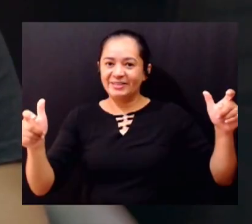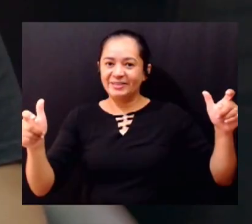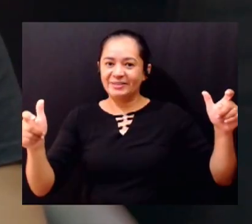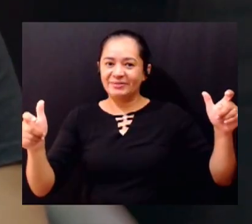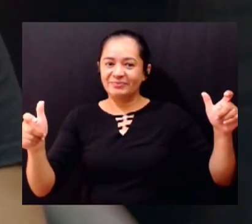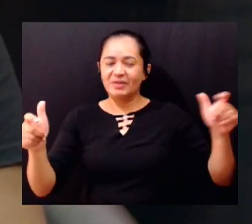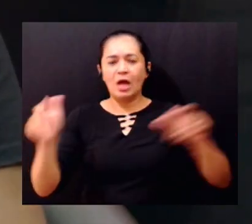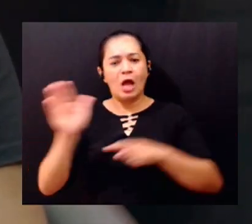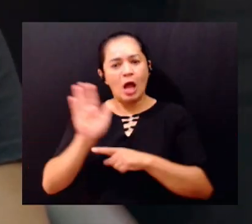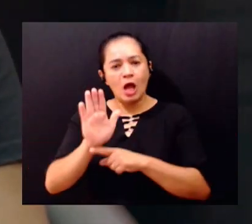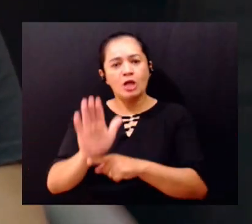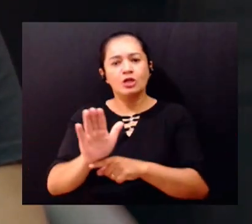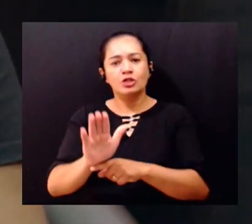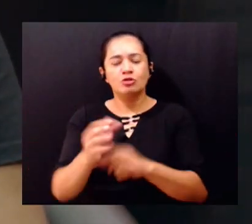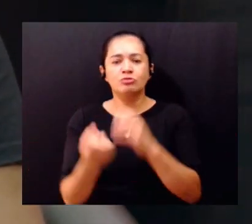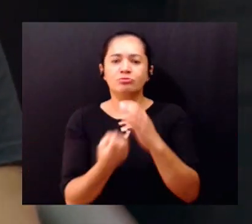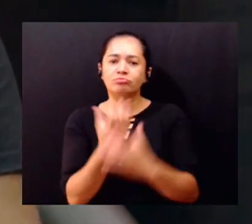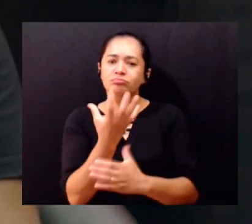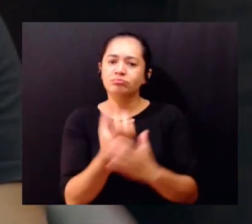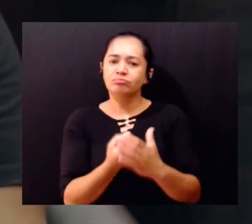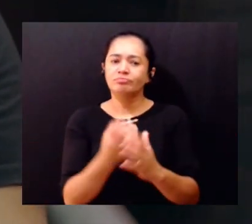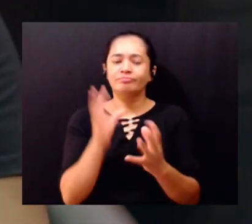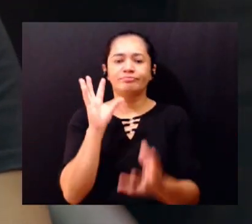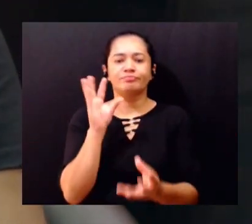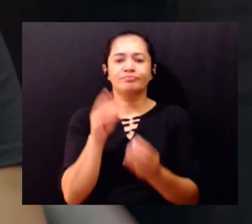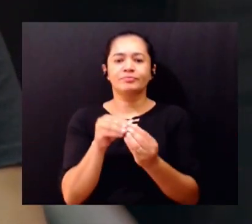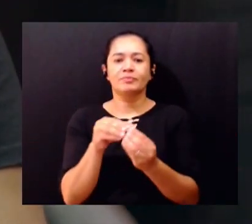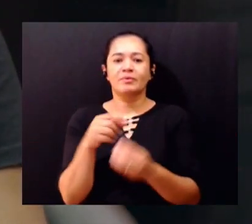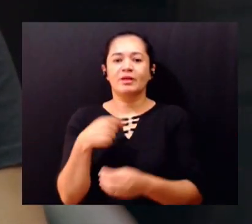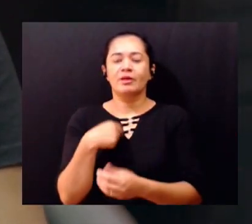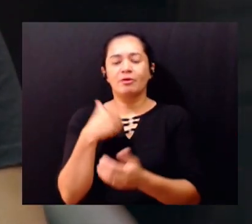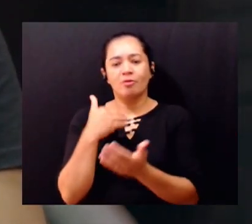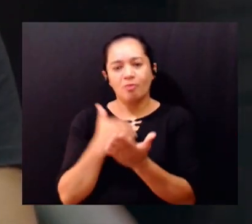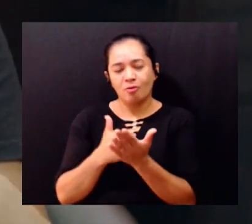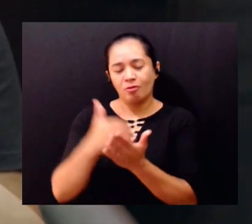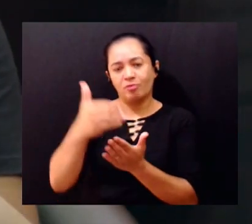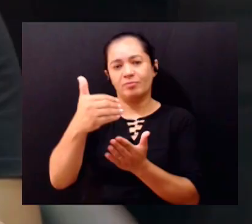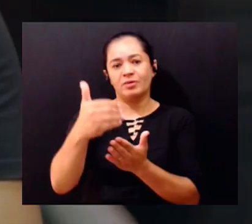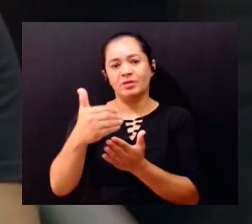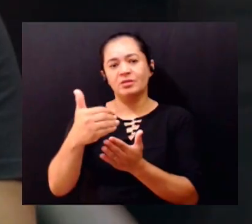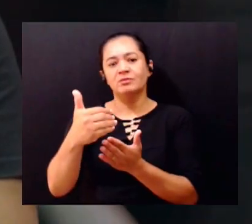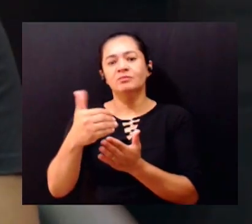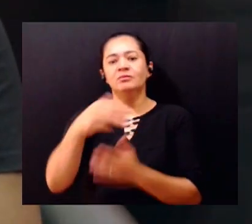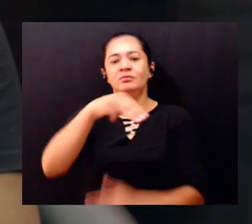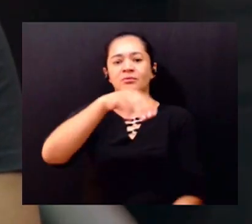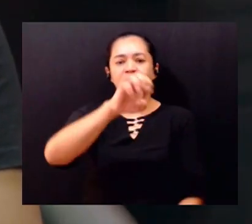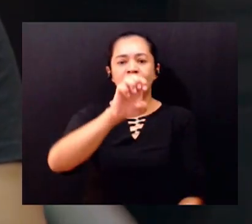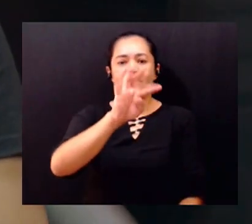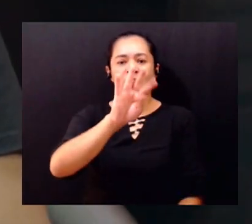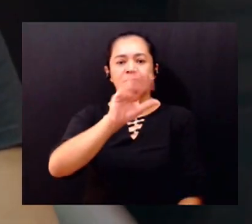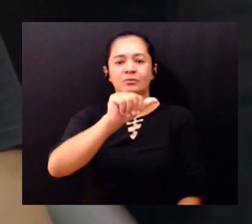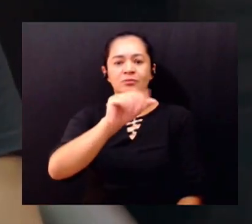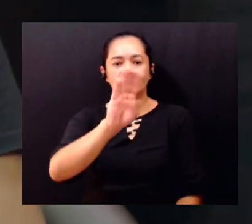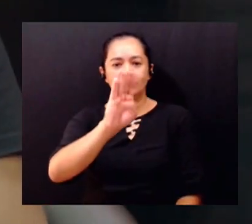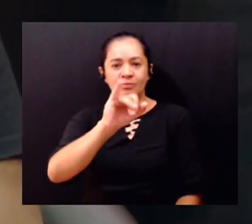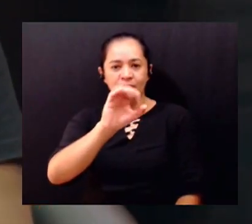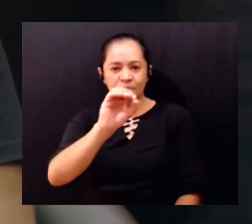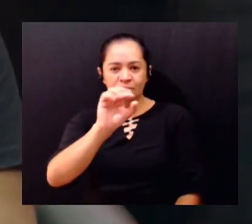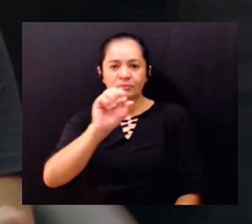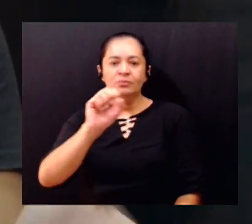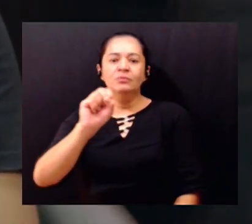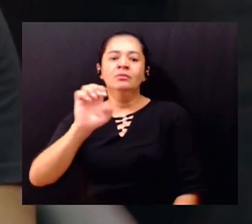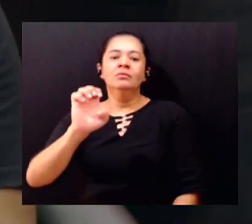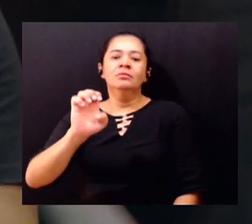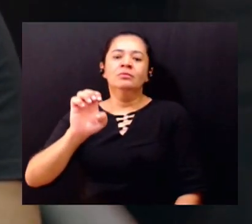de criatividade, enfim. Eu tenho esse caminho, né, com a Metabiose Comics. Eu gosto de falar que a linha editorial da Metabiose Comics